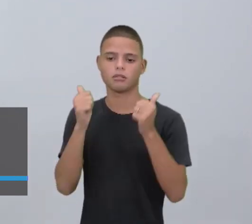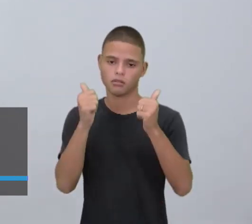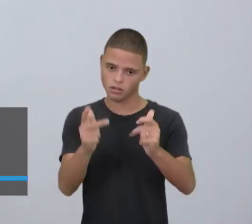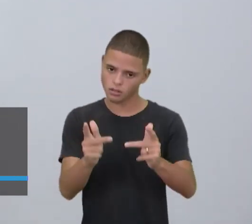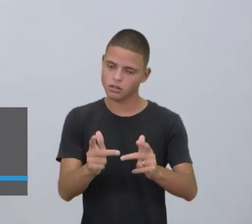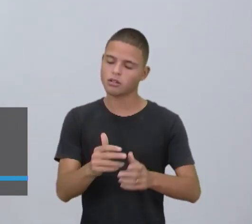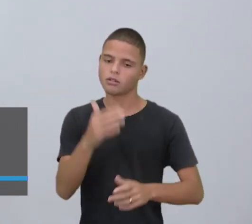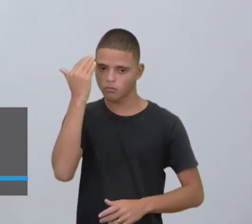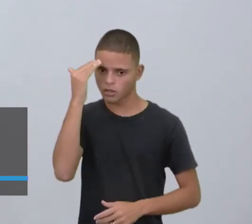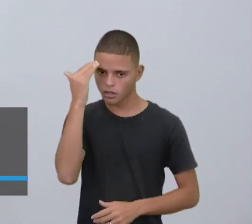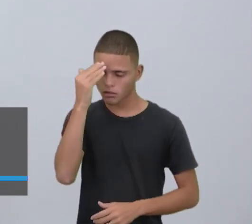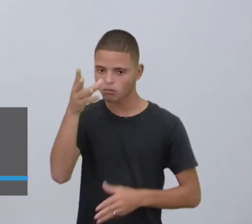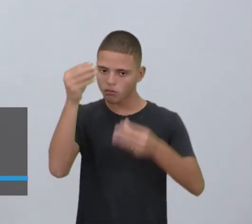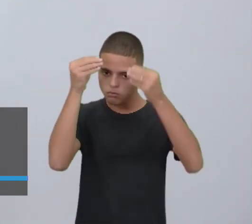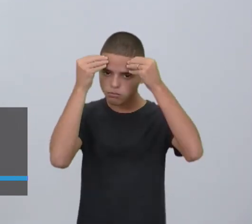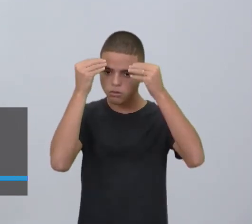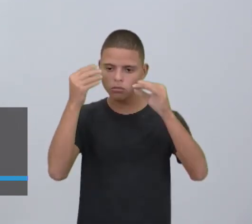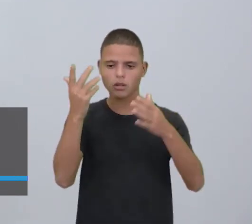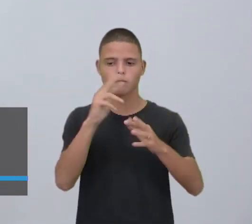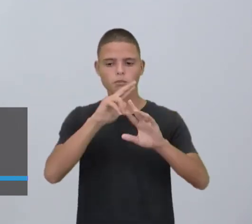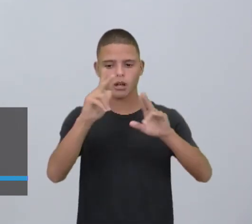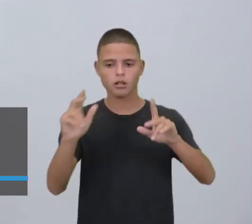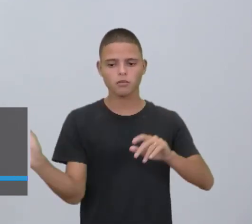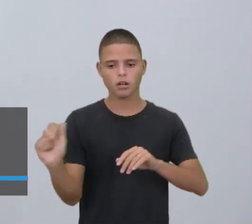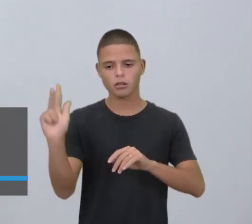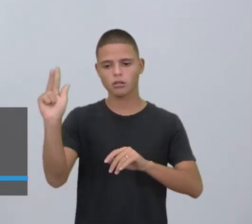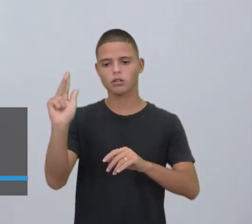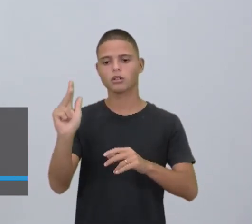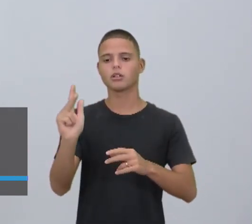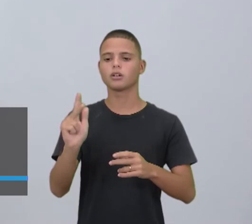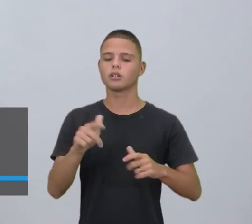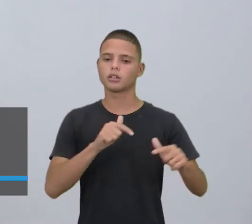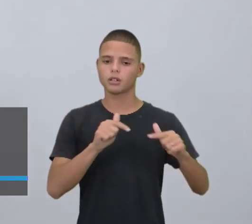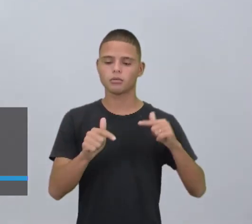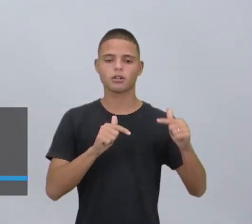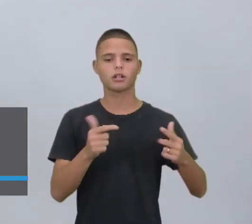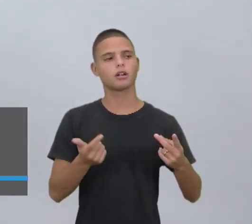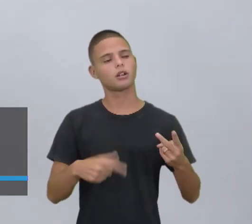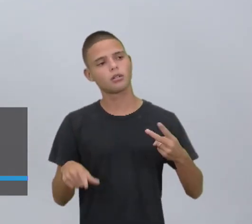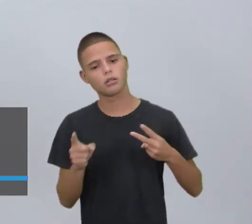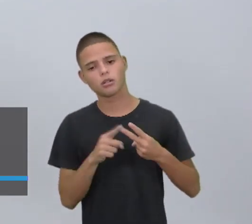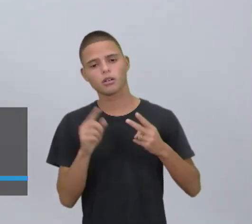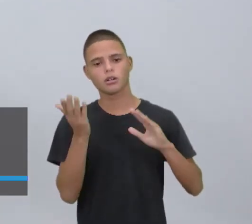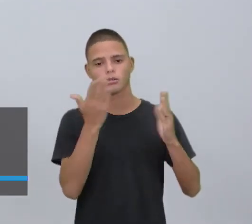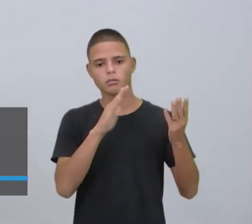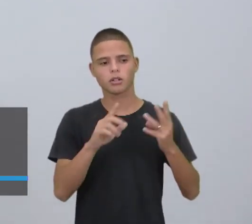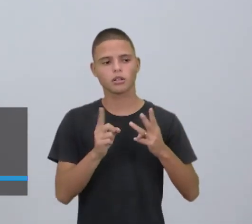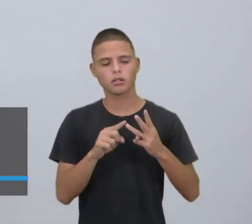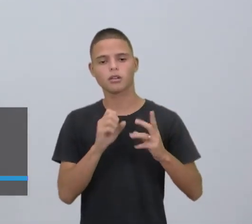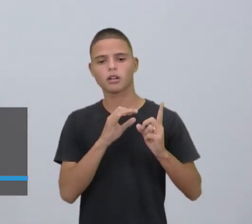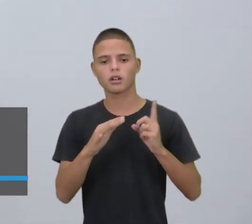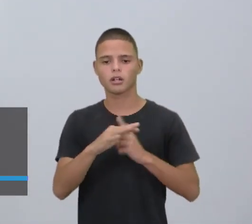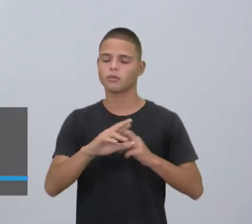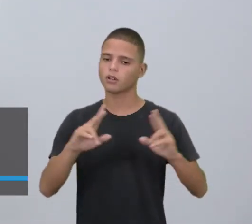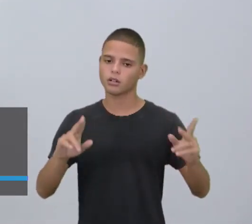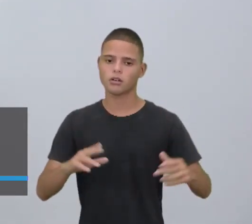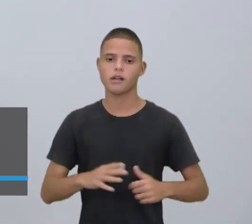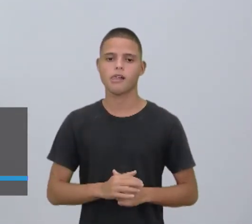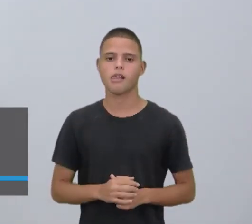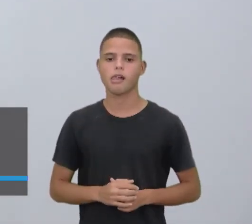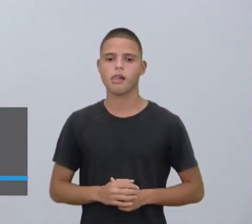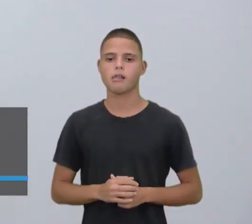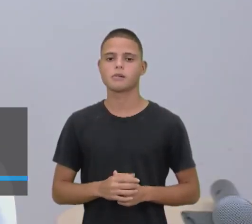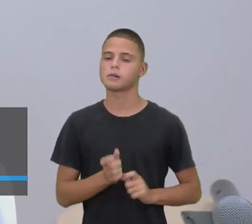são muitos ganhos, né? Econômicos, ambientais, sociais, né? Geração de emprego, questões ambientais, questões sociais. E